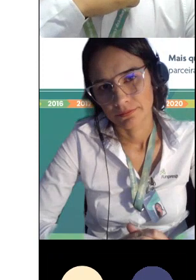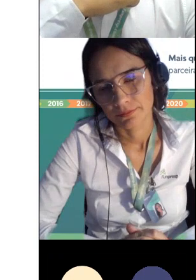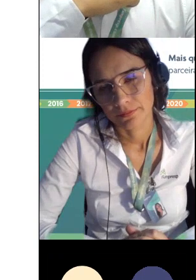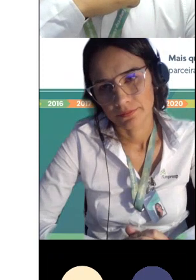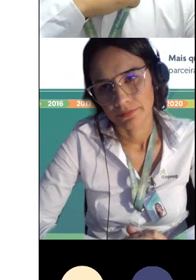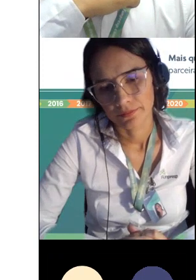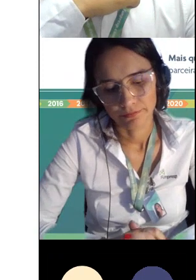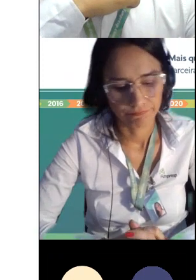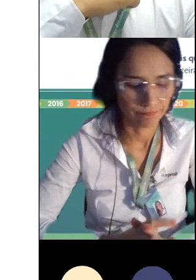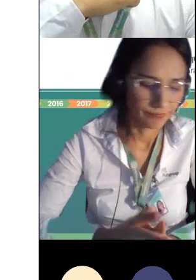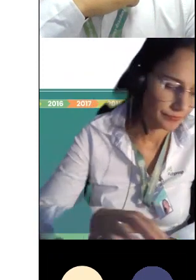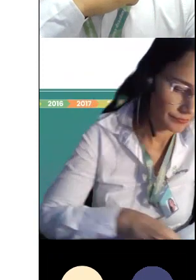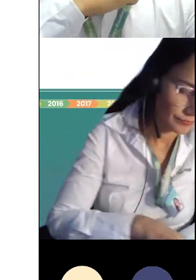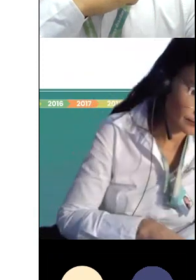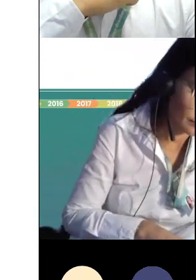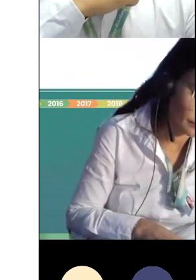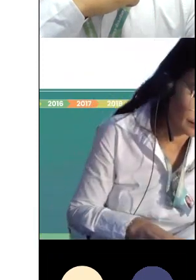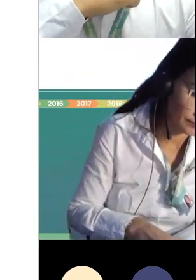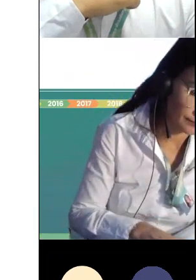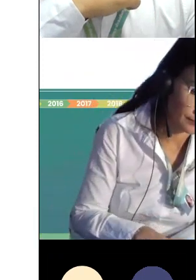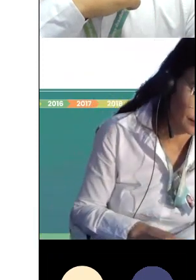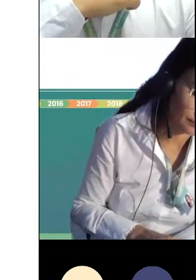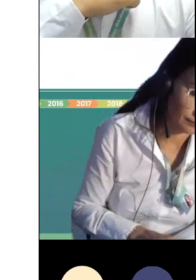você vai declarar, de R$